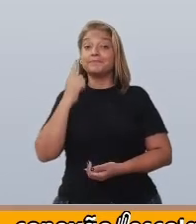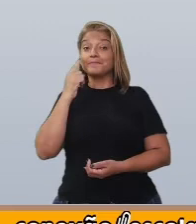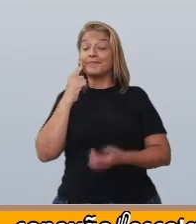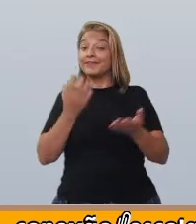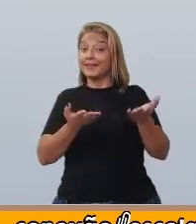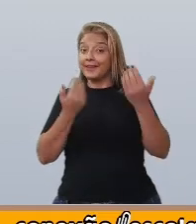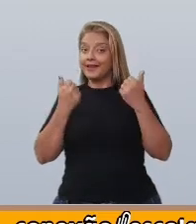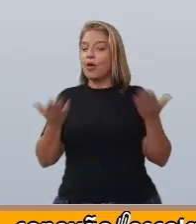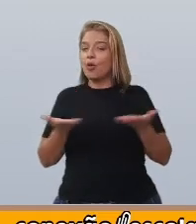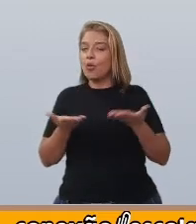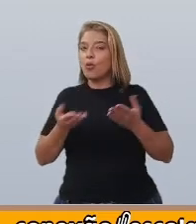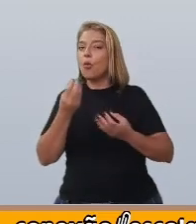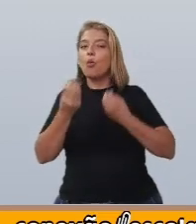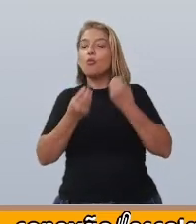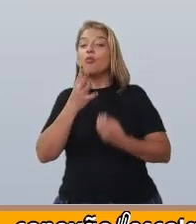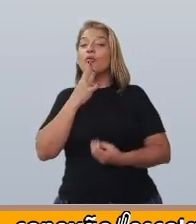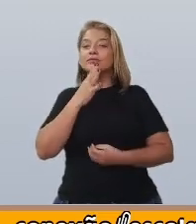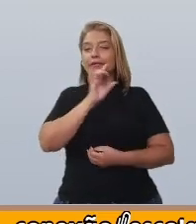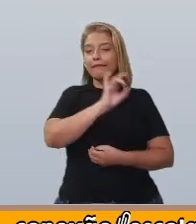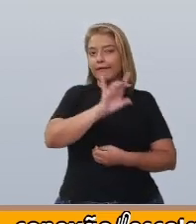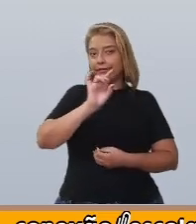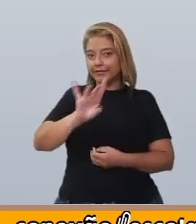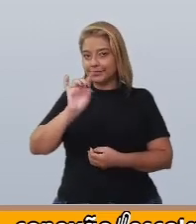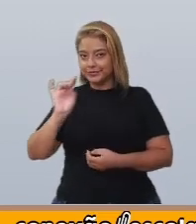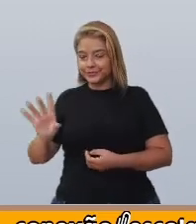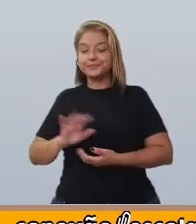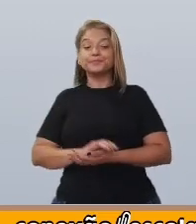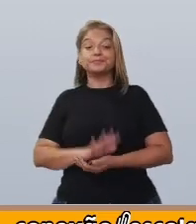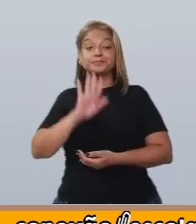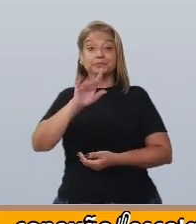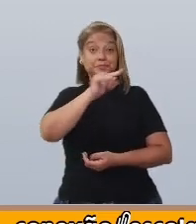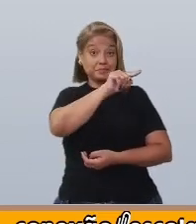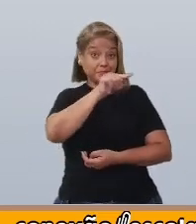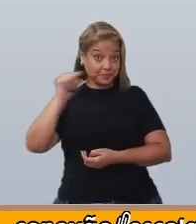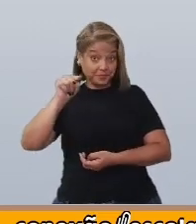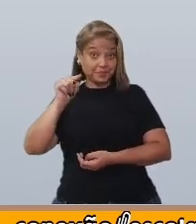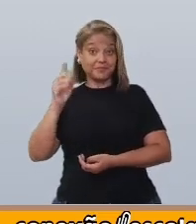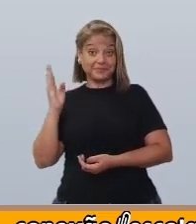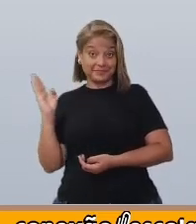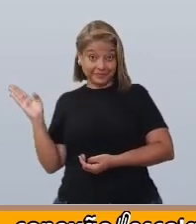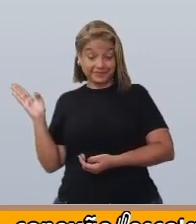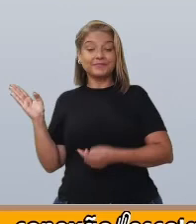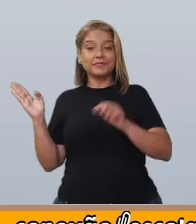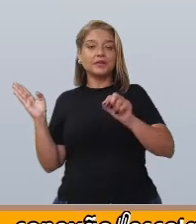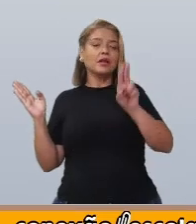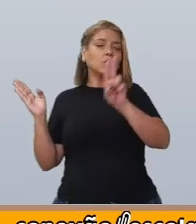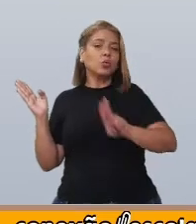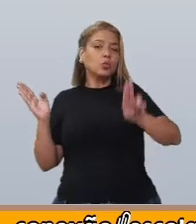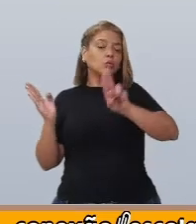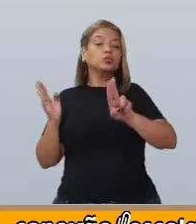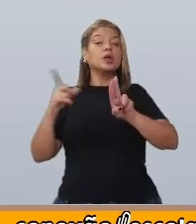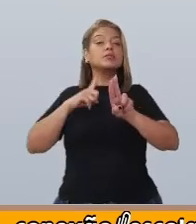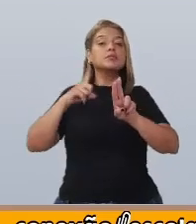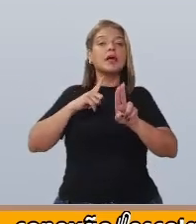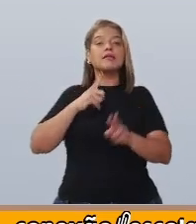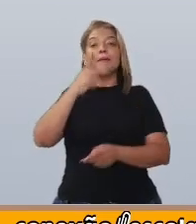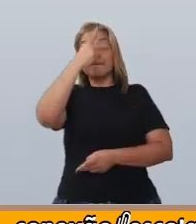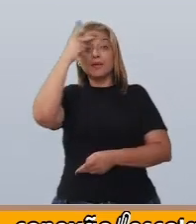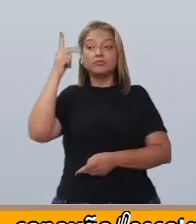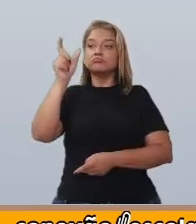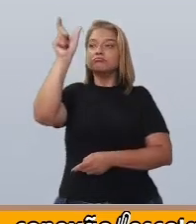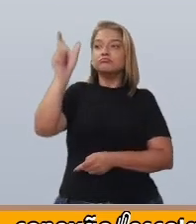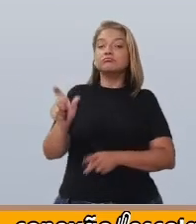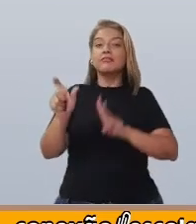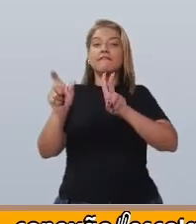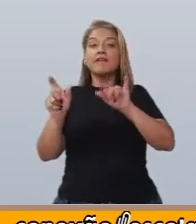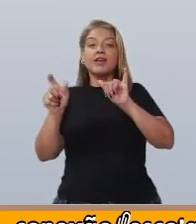Vamos agora conhecer cada sinal. Travessão é usado para indicar uma fala. Olha